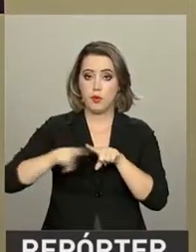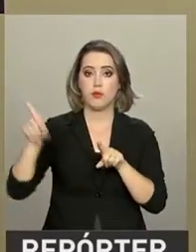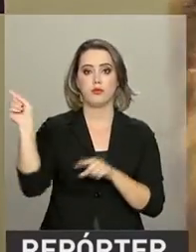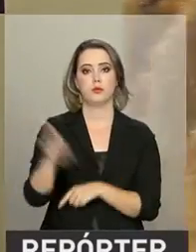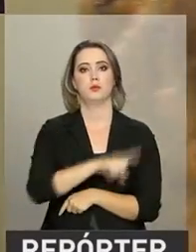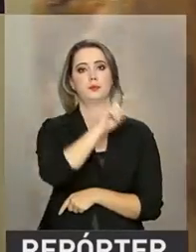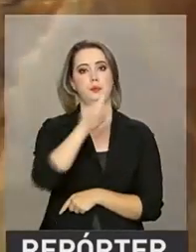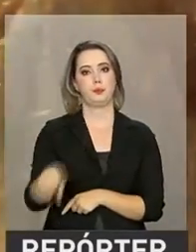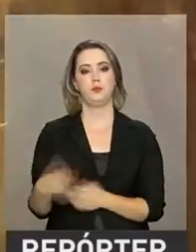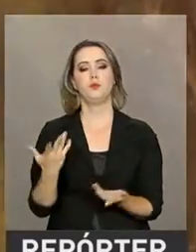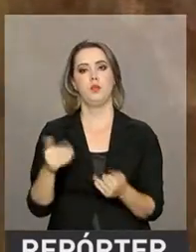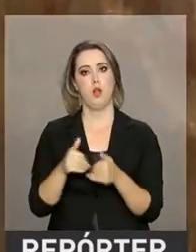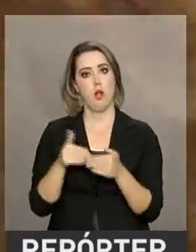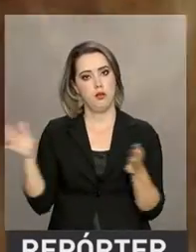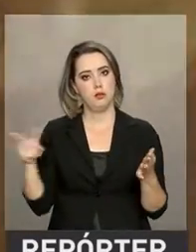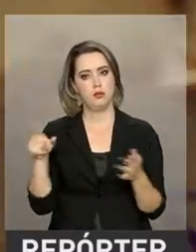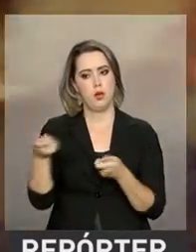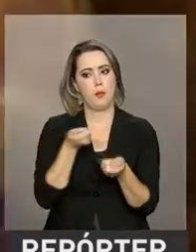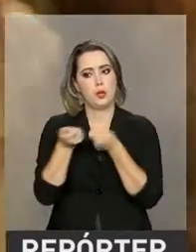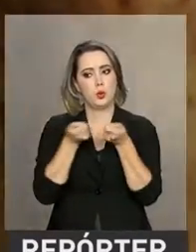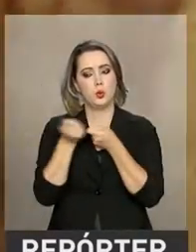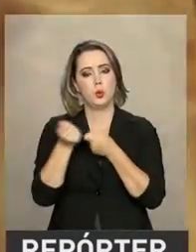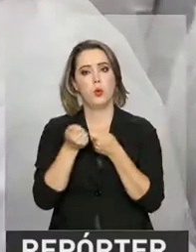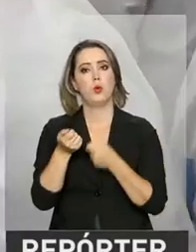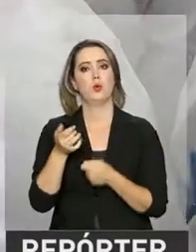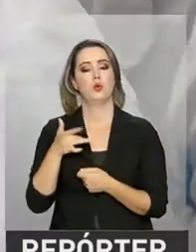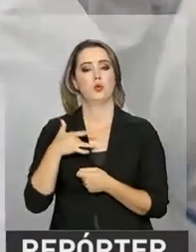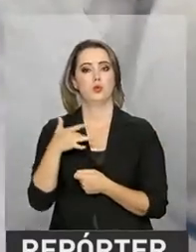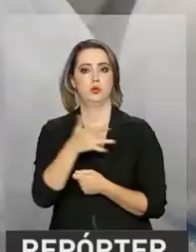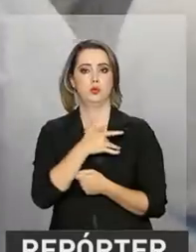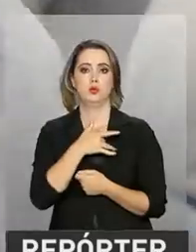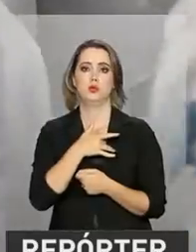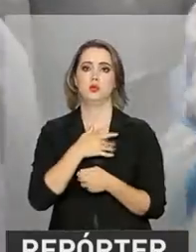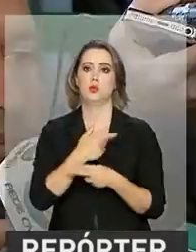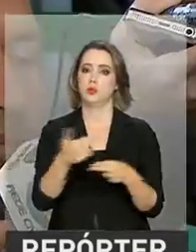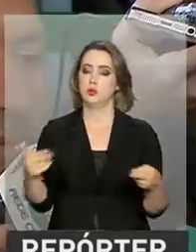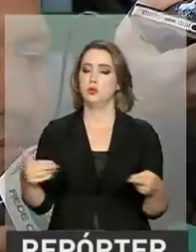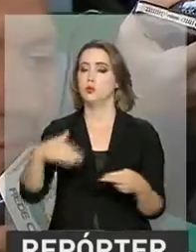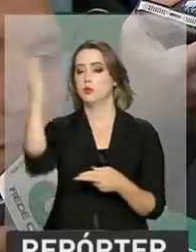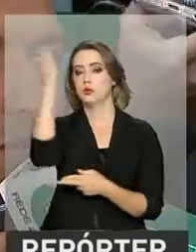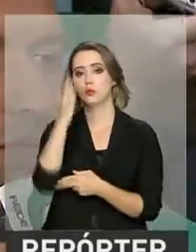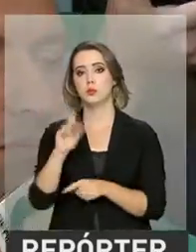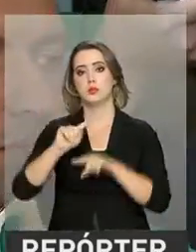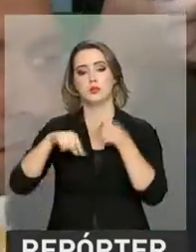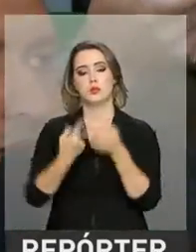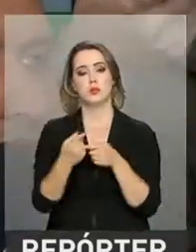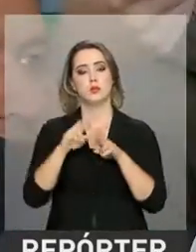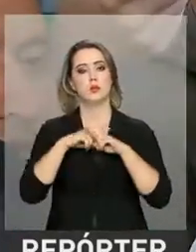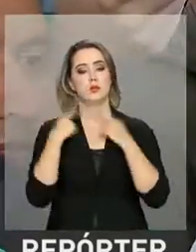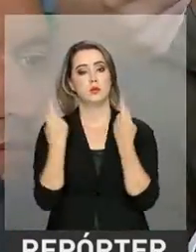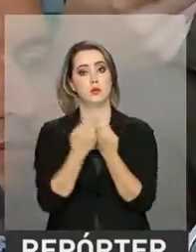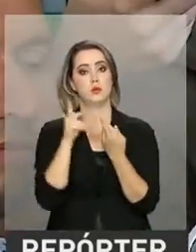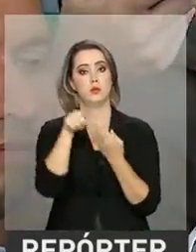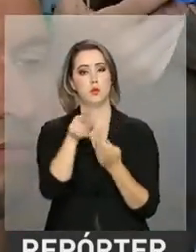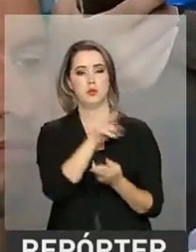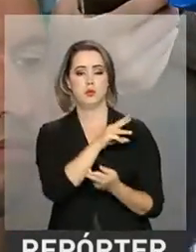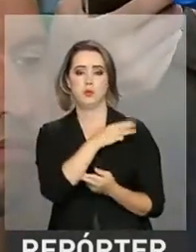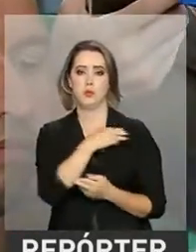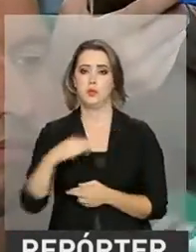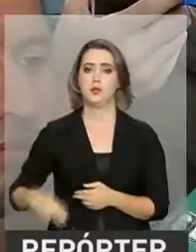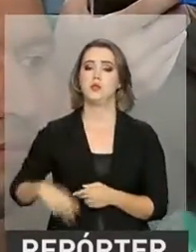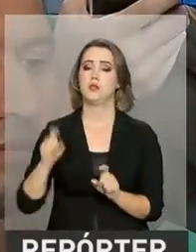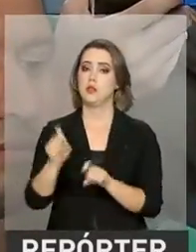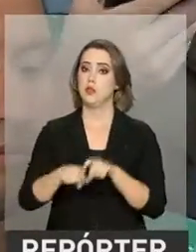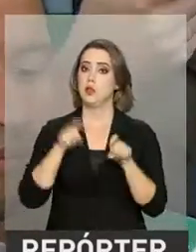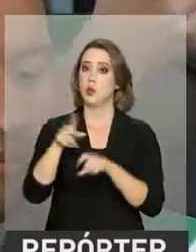e aumentou os controles sanitários de produtos brasileiros depois da reunião o ministro da agricultura disse